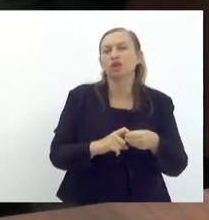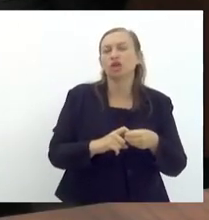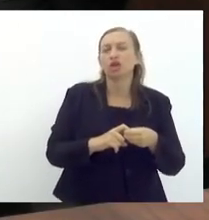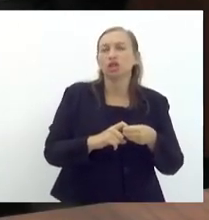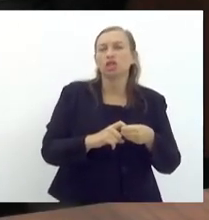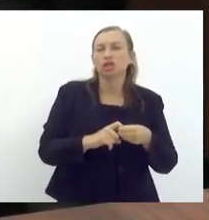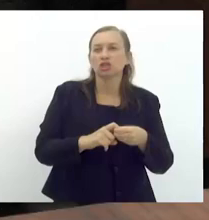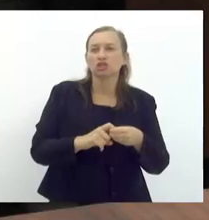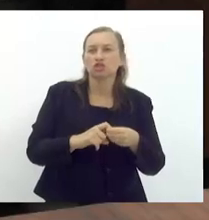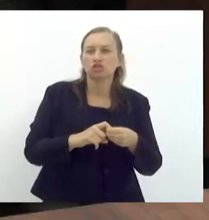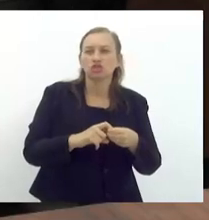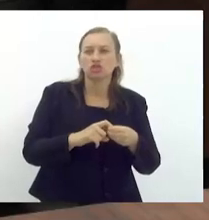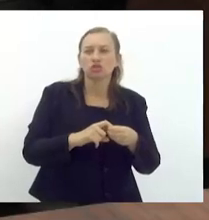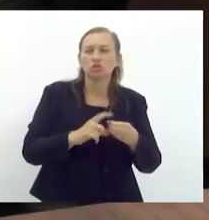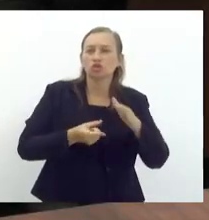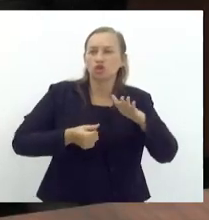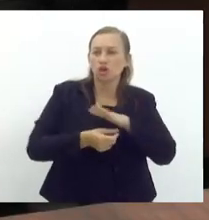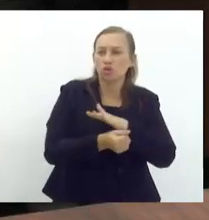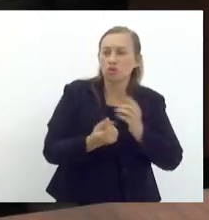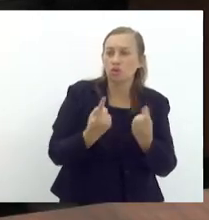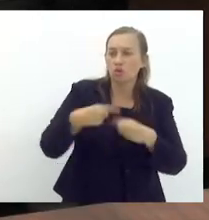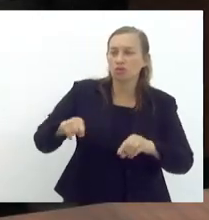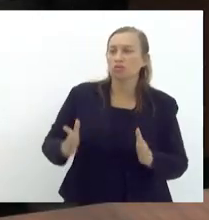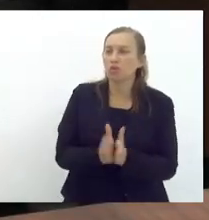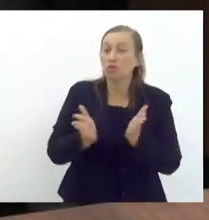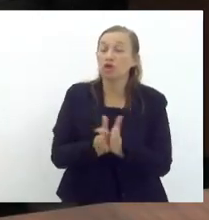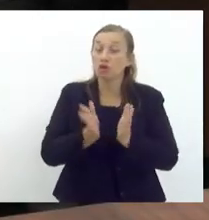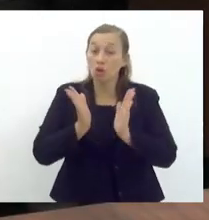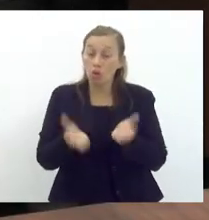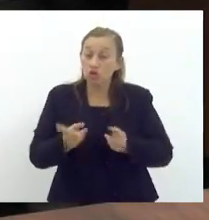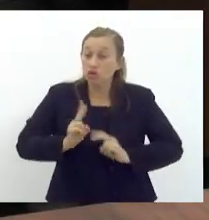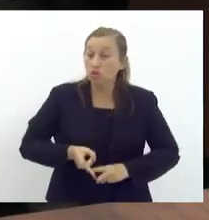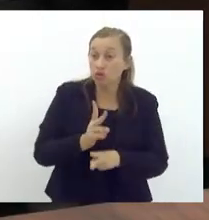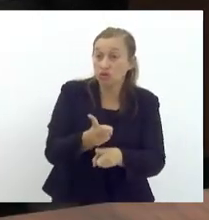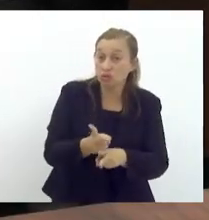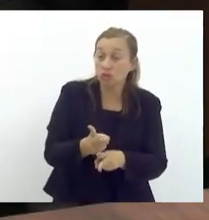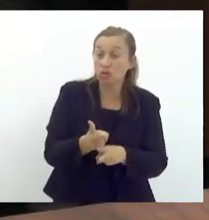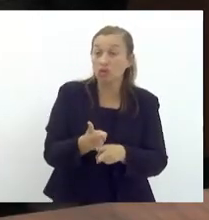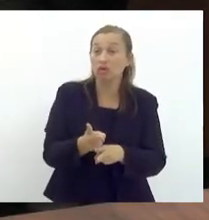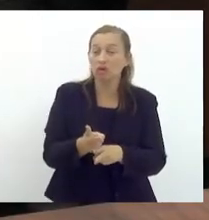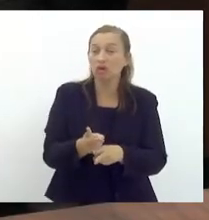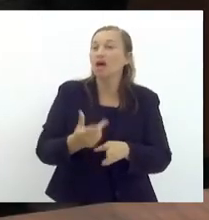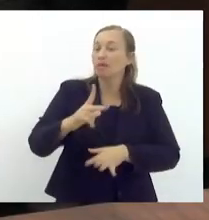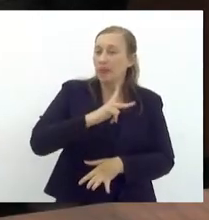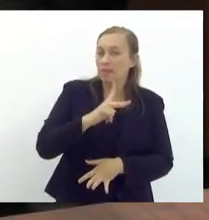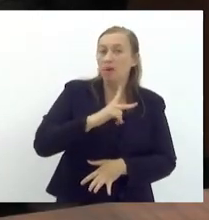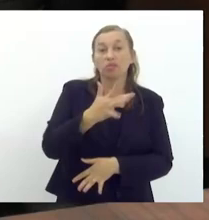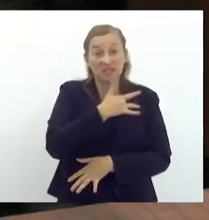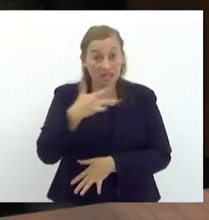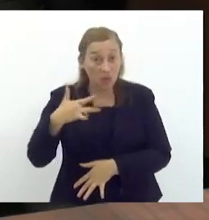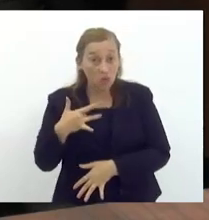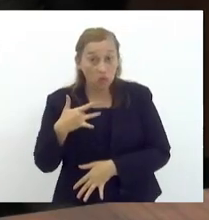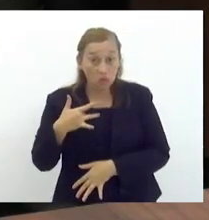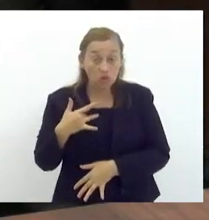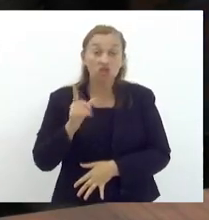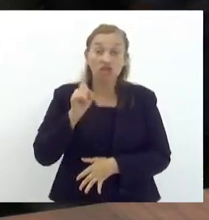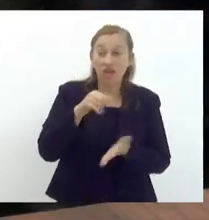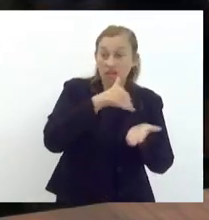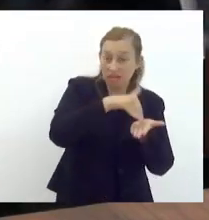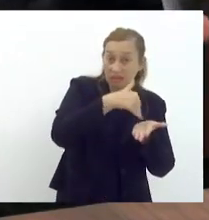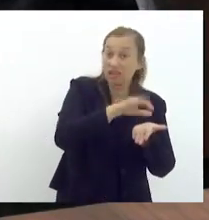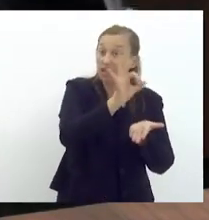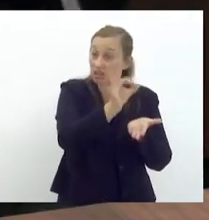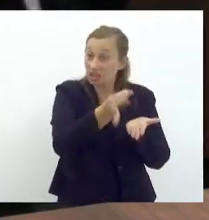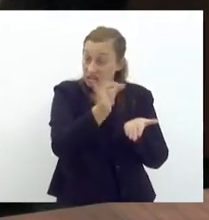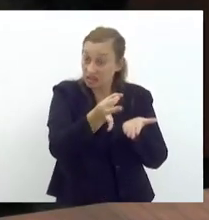hoje essa vinculação permanece mas permanece através da própria saúde que é a secretaria que